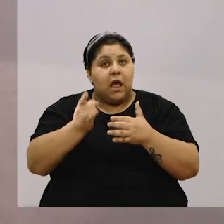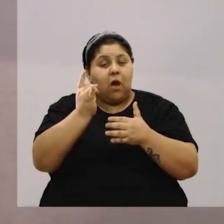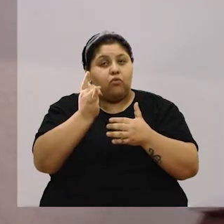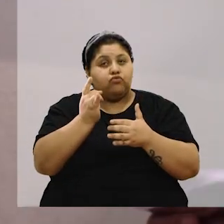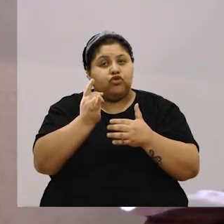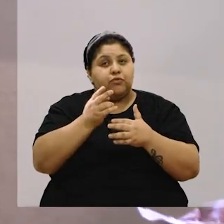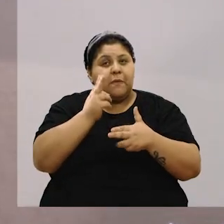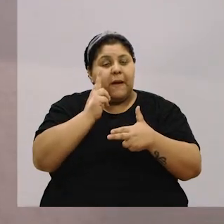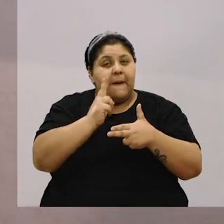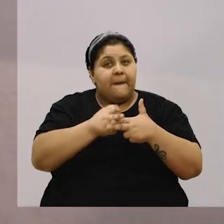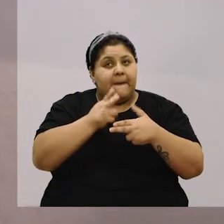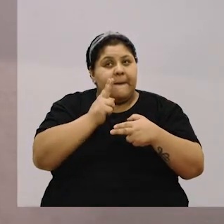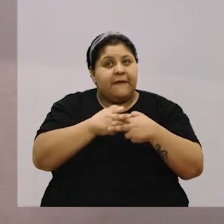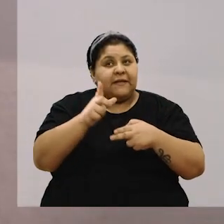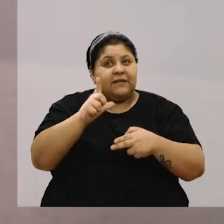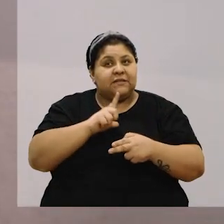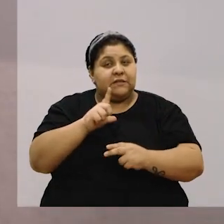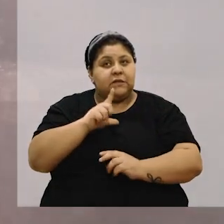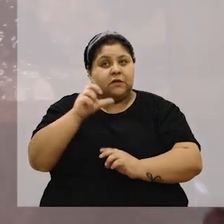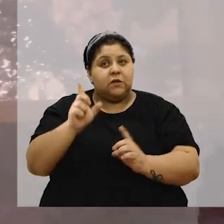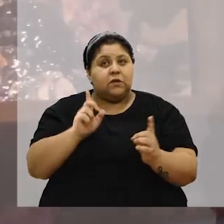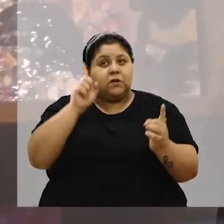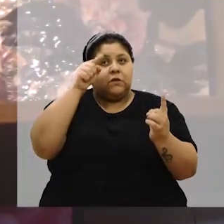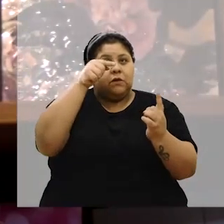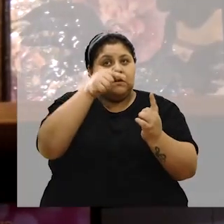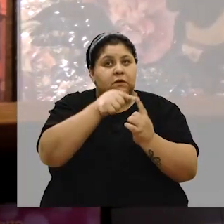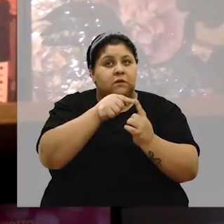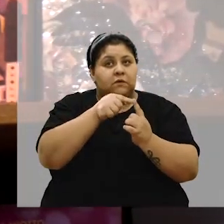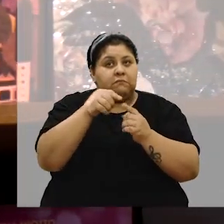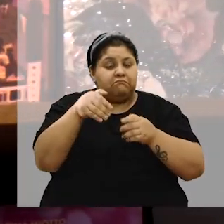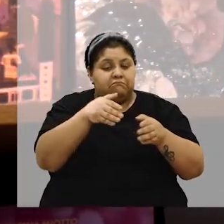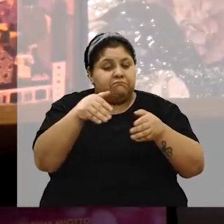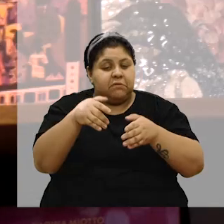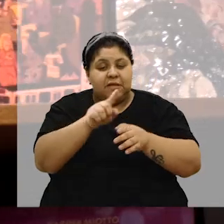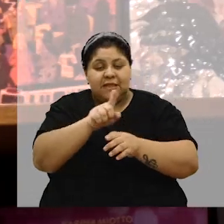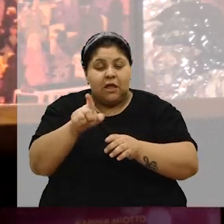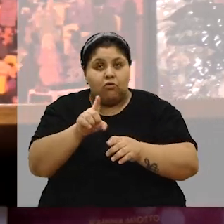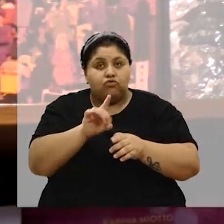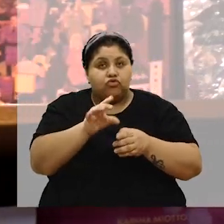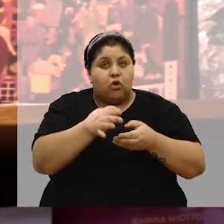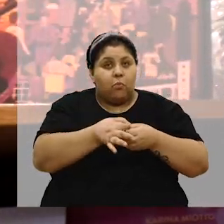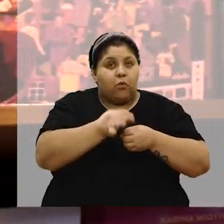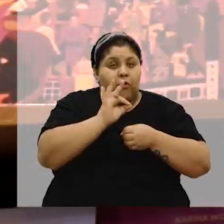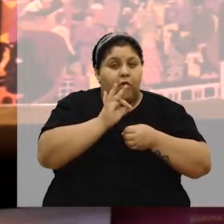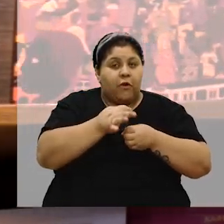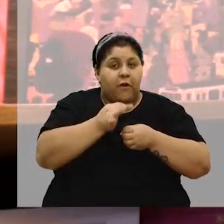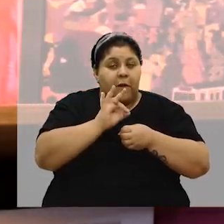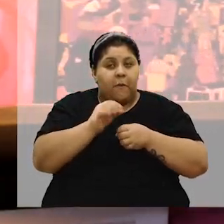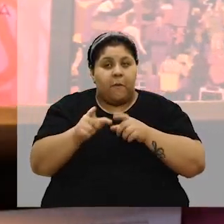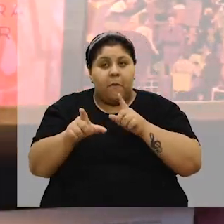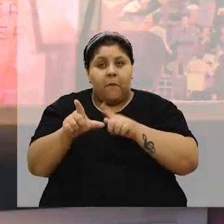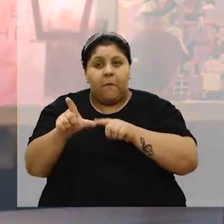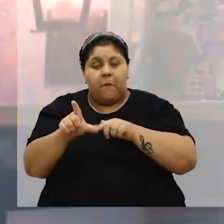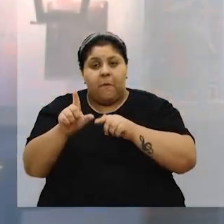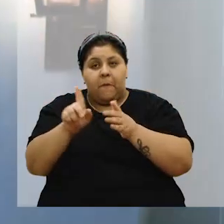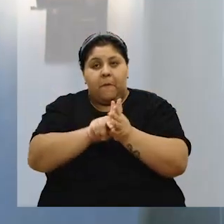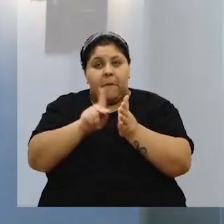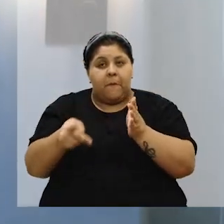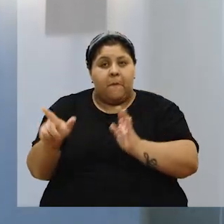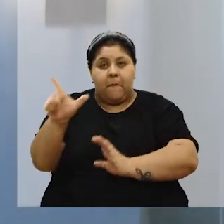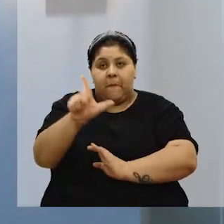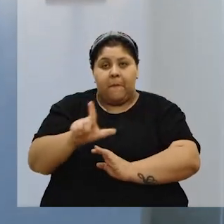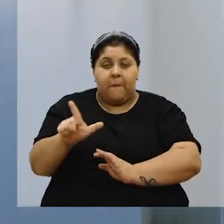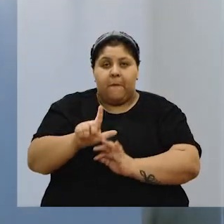mais um intervalo aí já para o último bloco, no qual teremos a pretensão de traçar aqui rumos, não só para o Café com